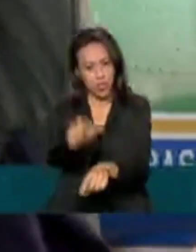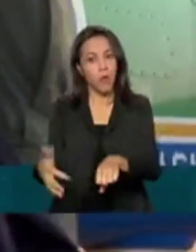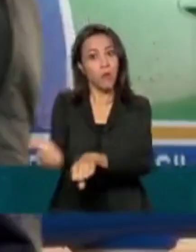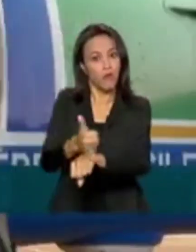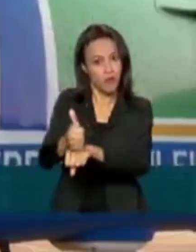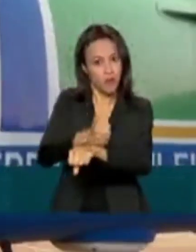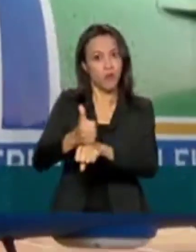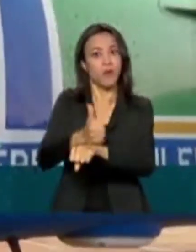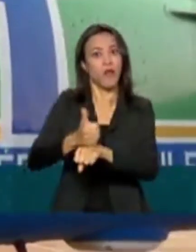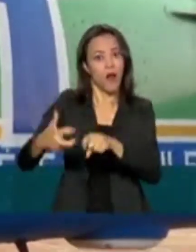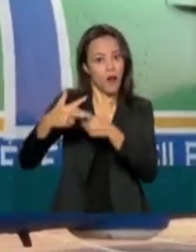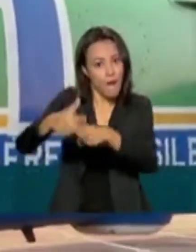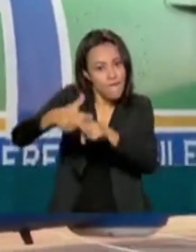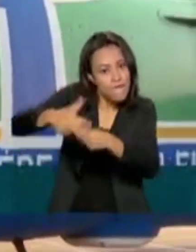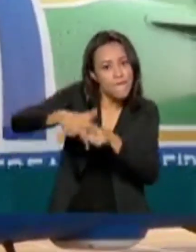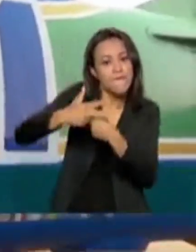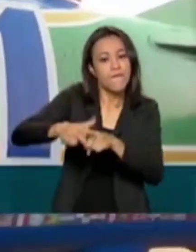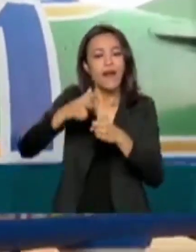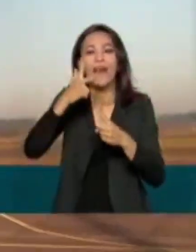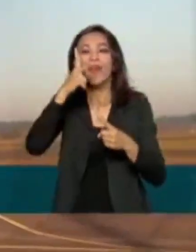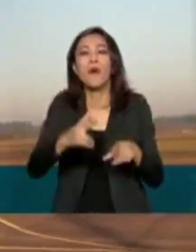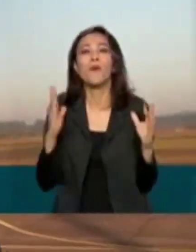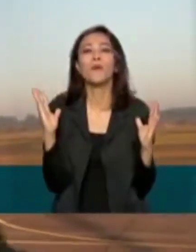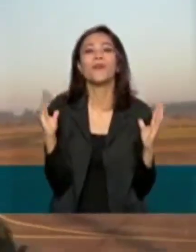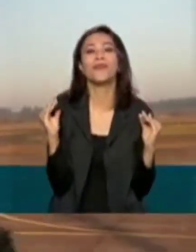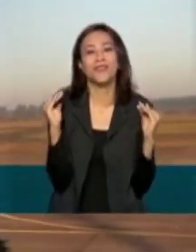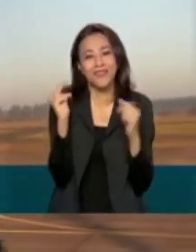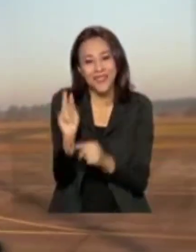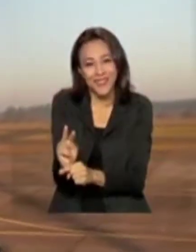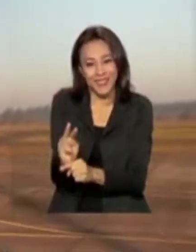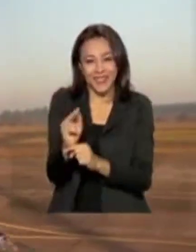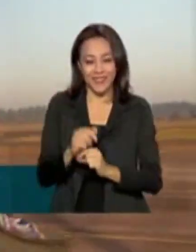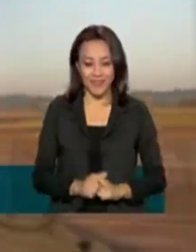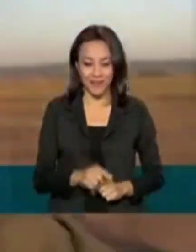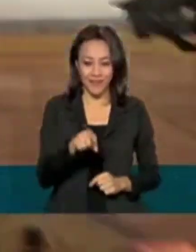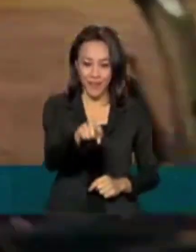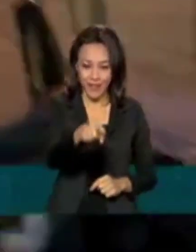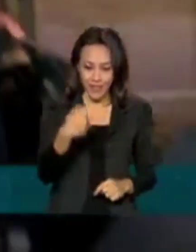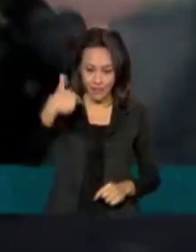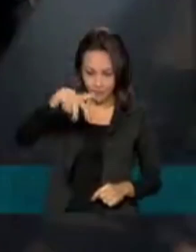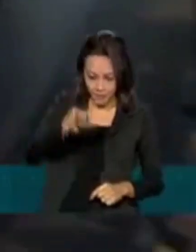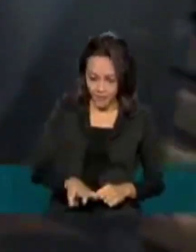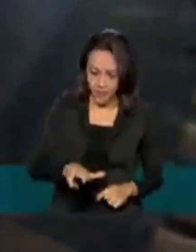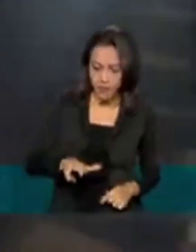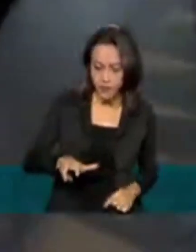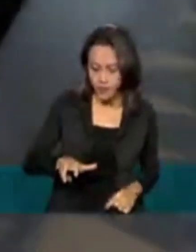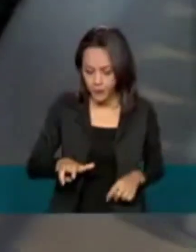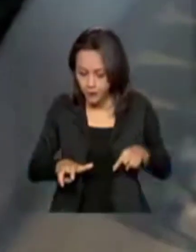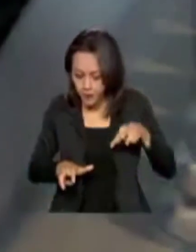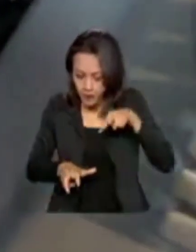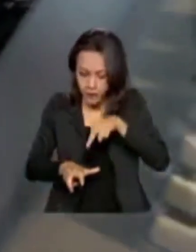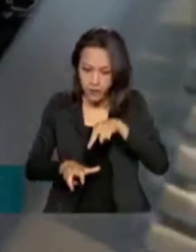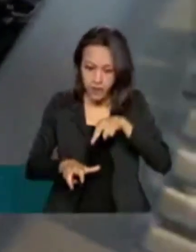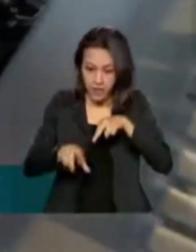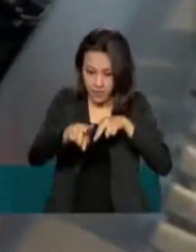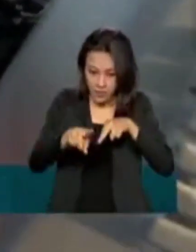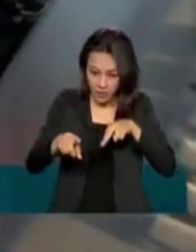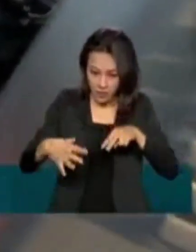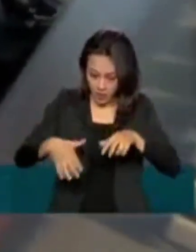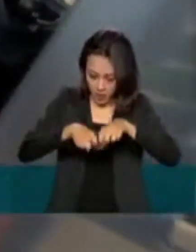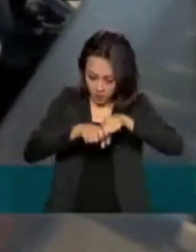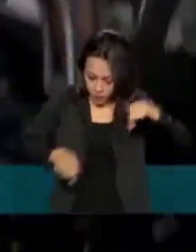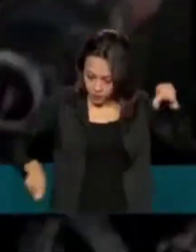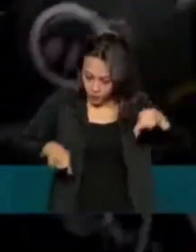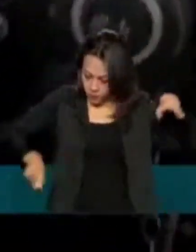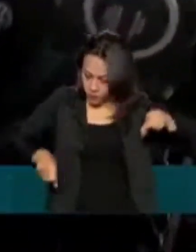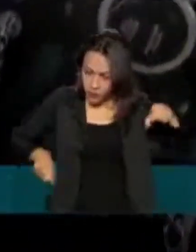mecânica, também chamado de anjo da guarda. Inicio verificando aqui o assento, o estado dele. Se as fitas elas estão todas